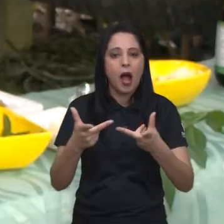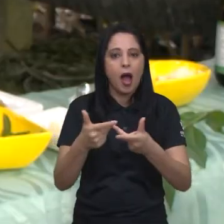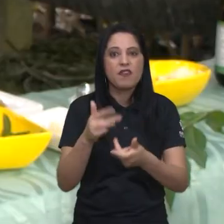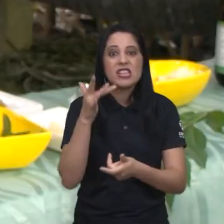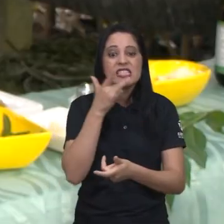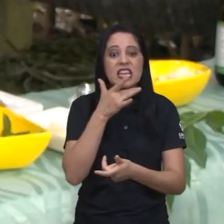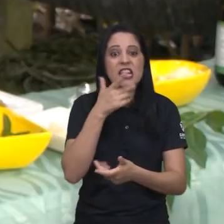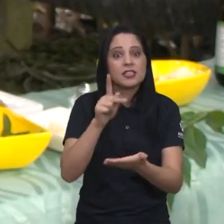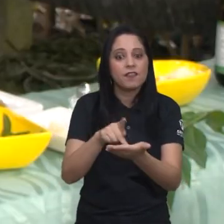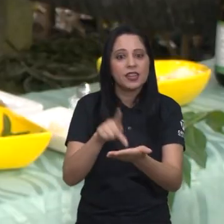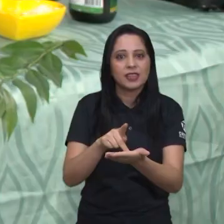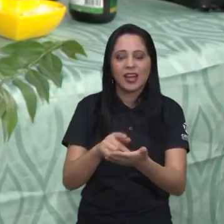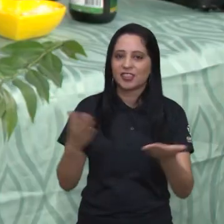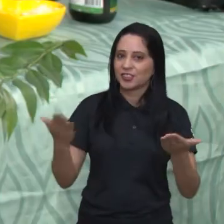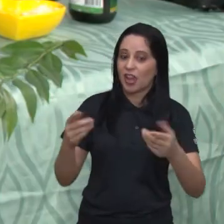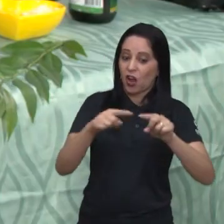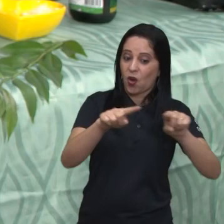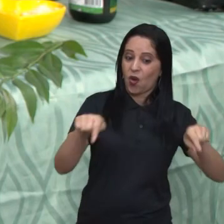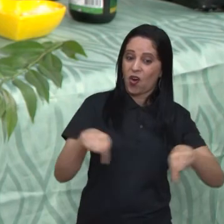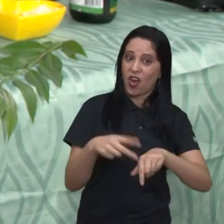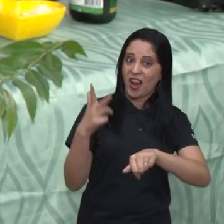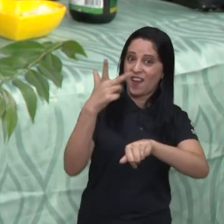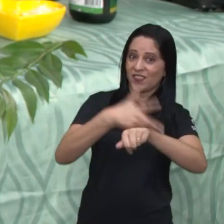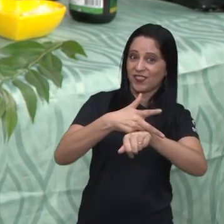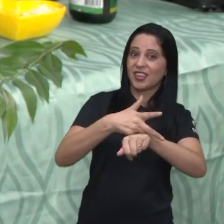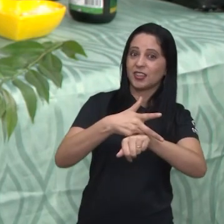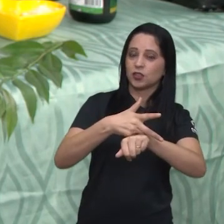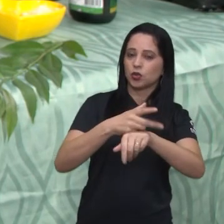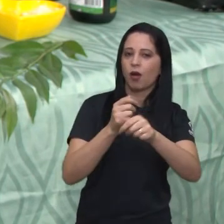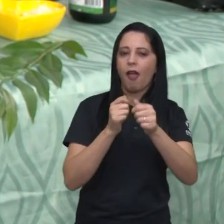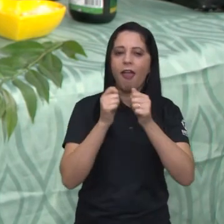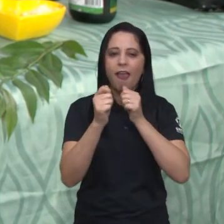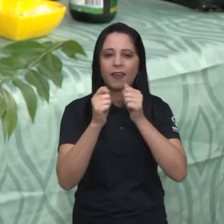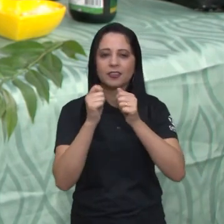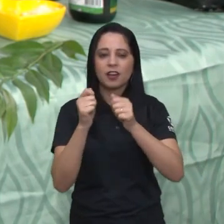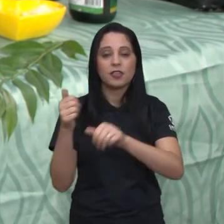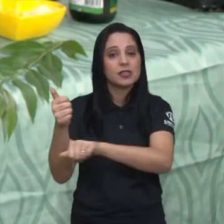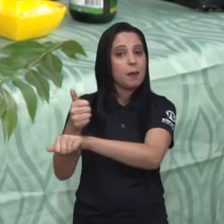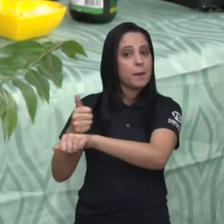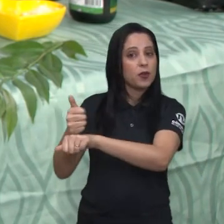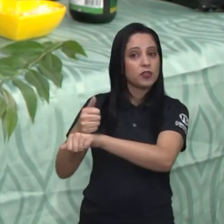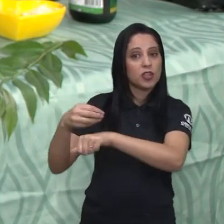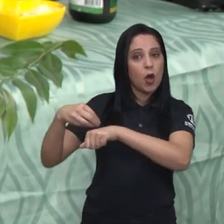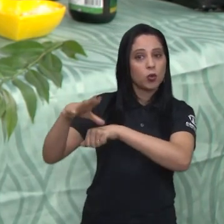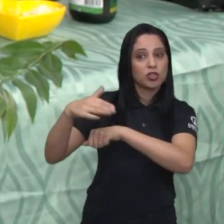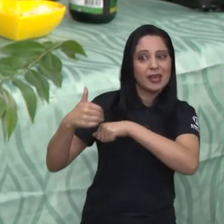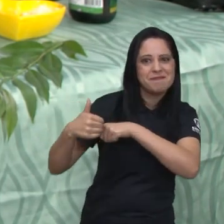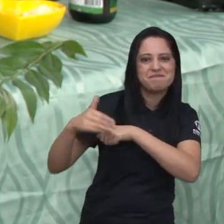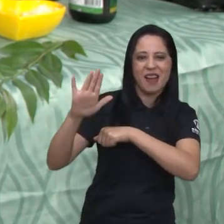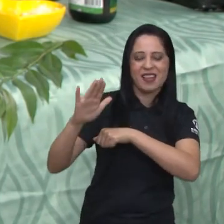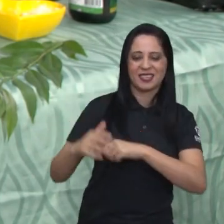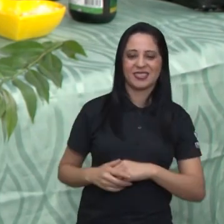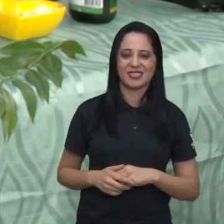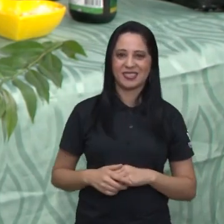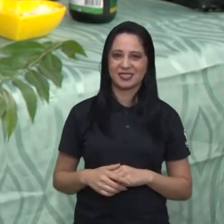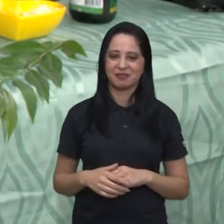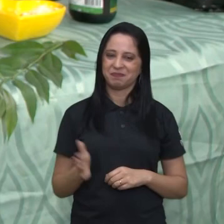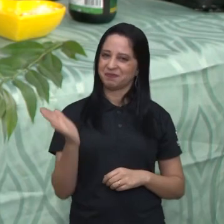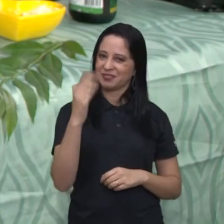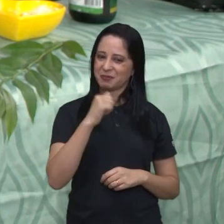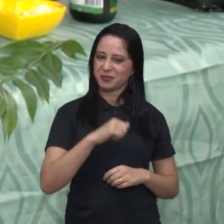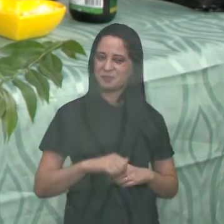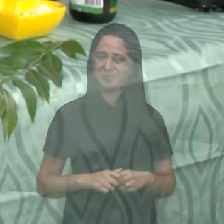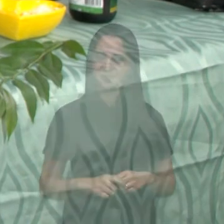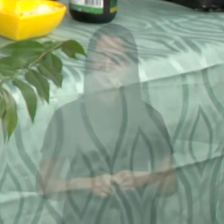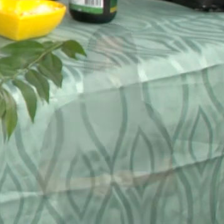Muito boa mesmo. E a gente vai lá pro estúdio da TV Câmara, porque nós vamos conversar com uma especialista que tem outras dicas bem legais. Vamos